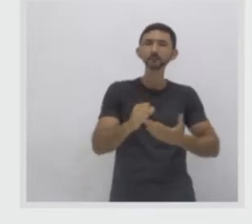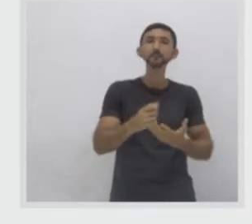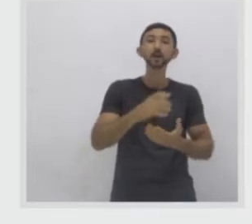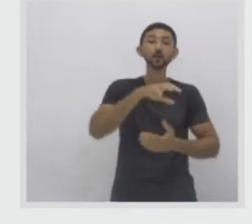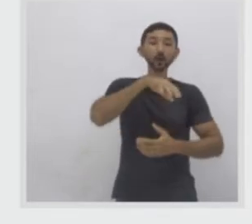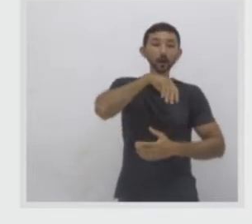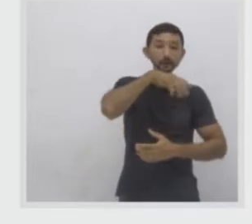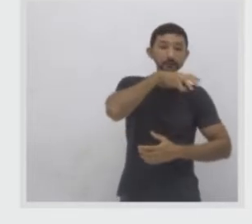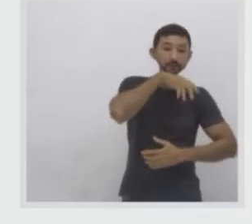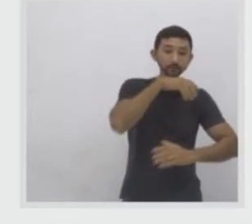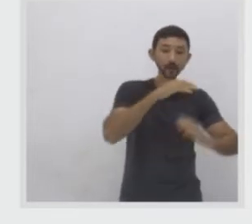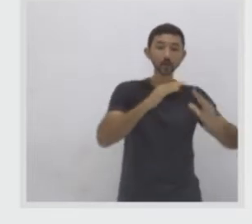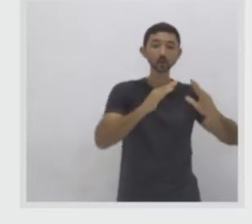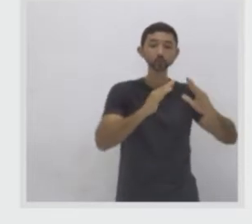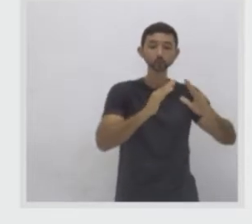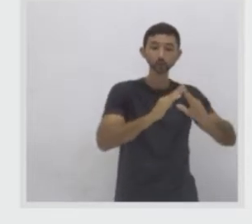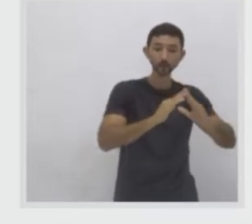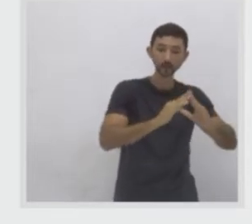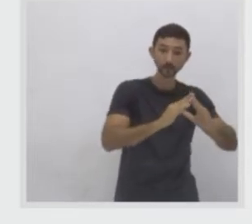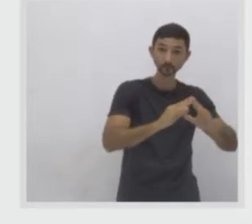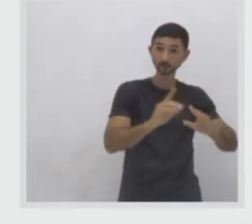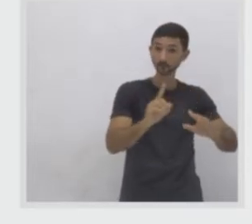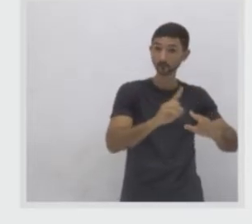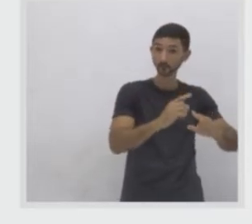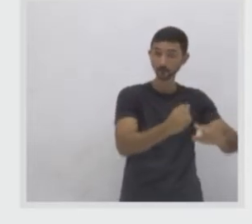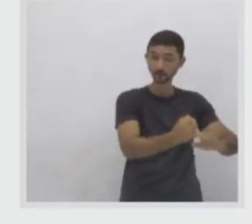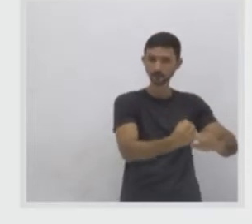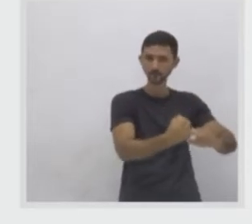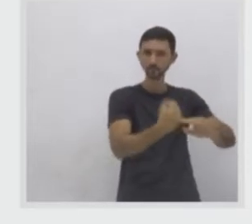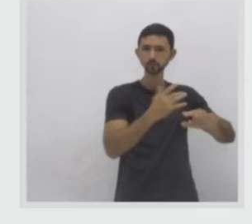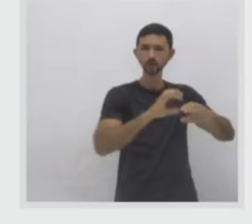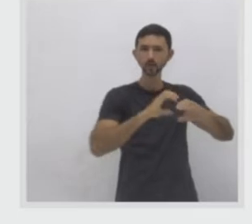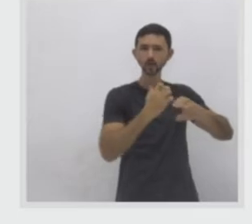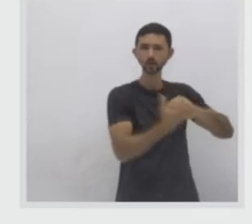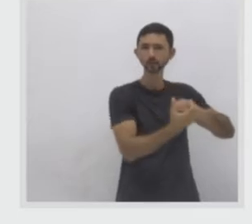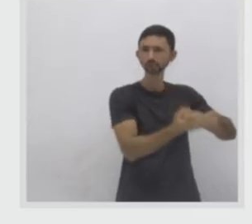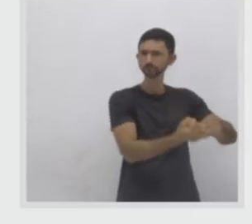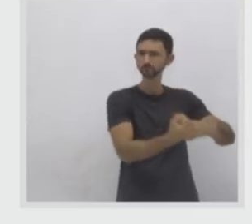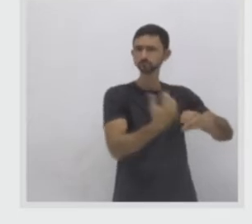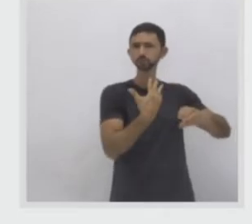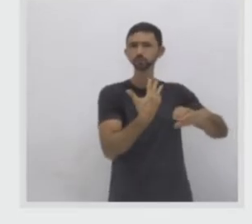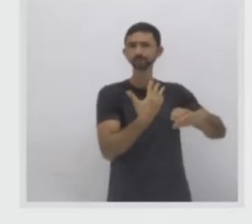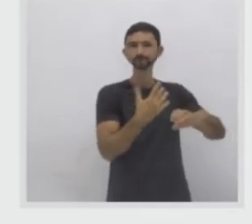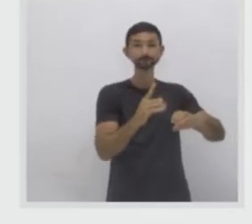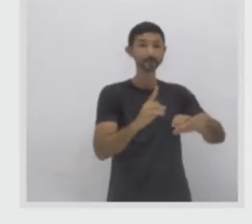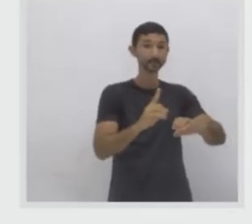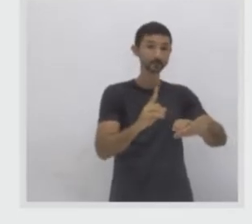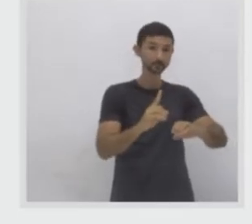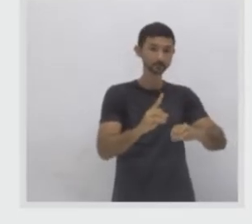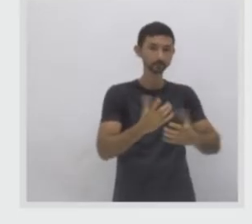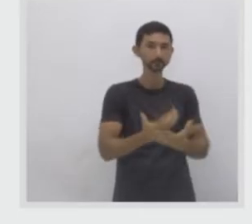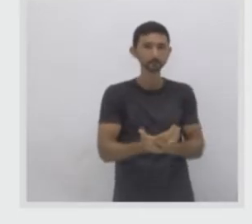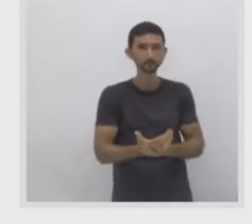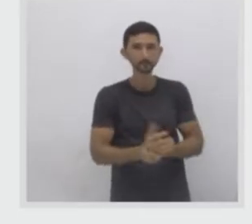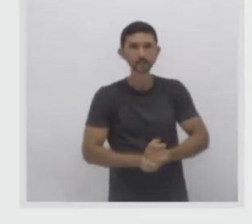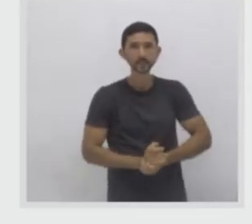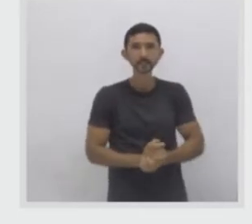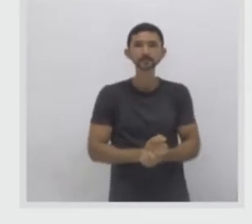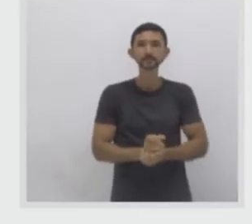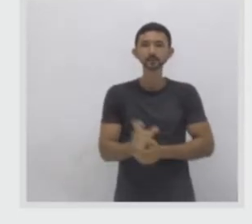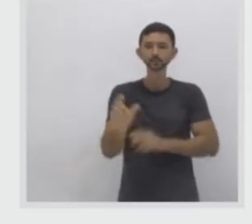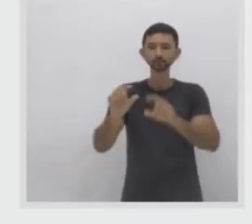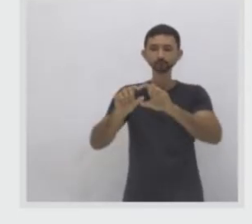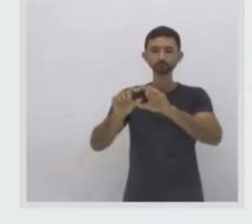Animal doméstico não transmite o coronavírus. Então, se o meu sujeito está no